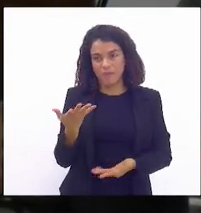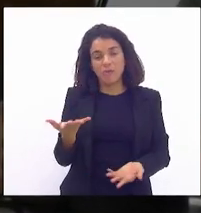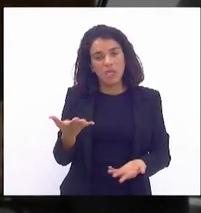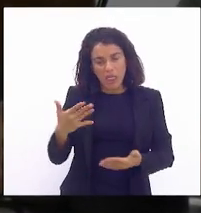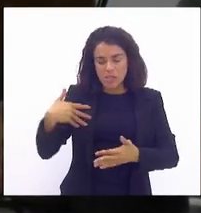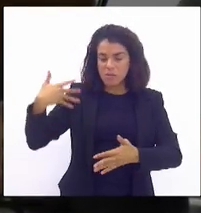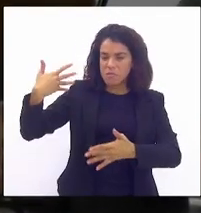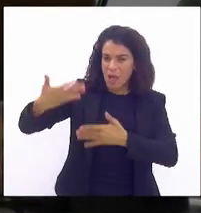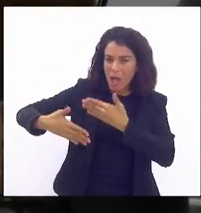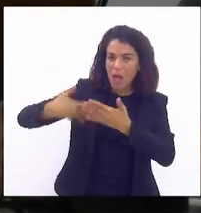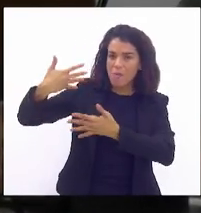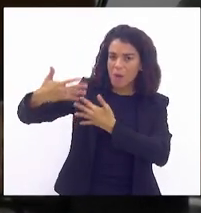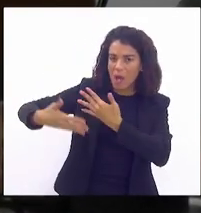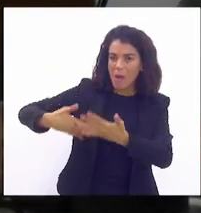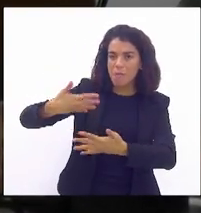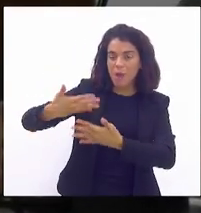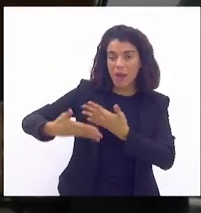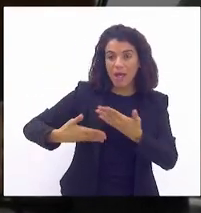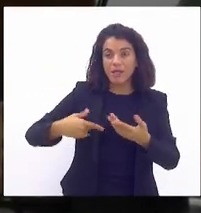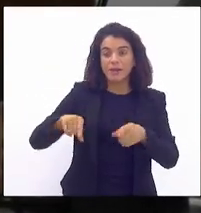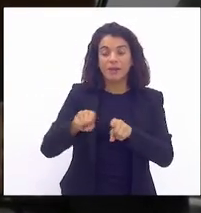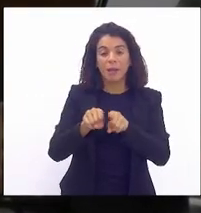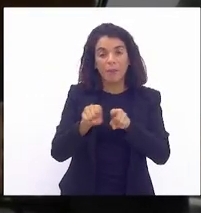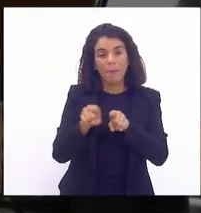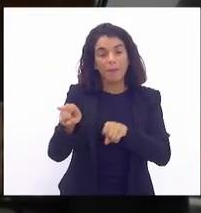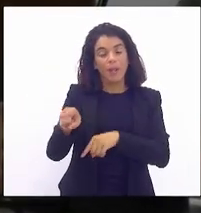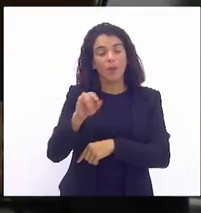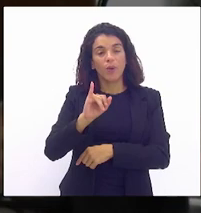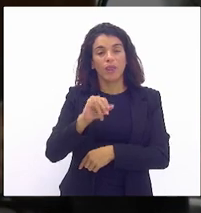feito, inclusive pelo INEA.